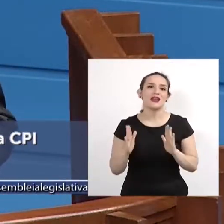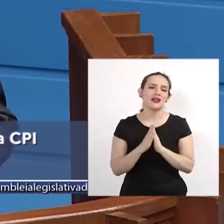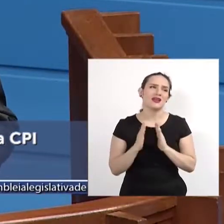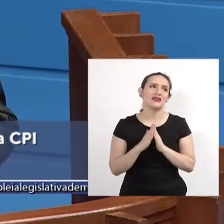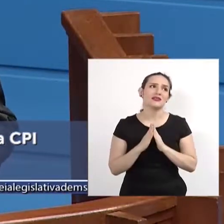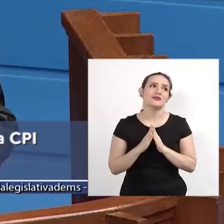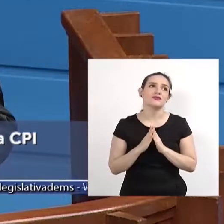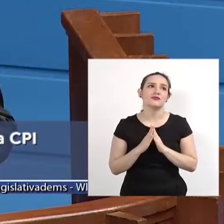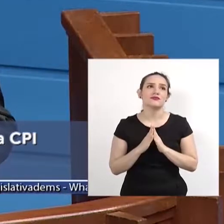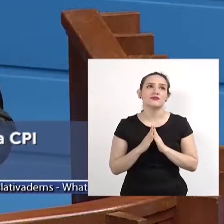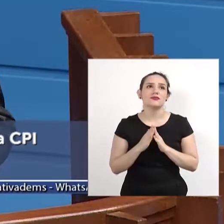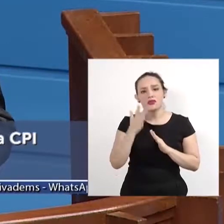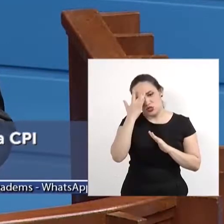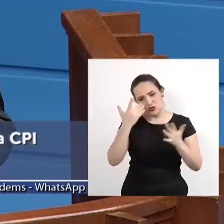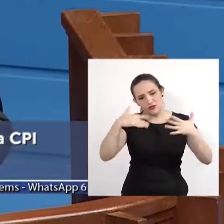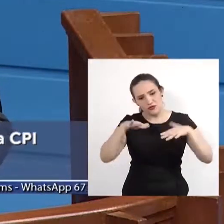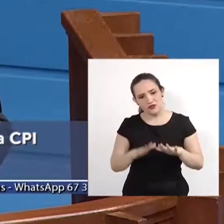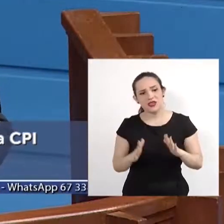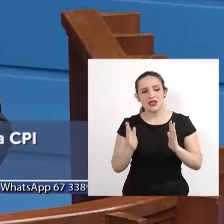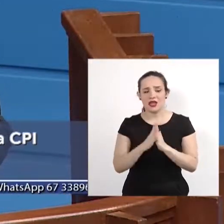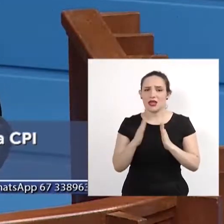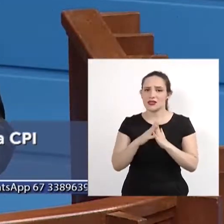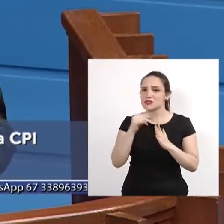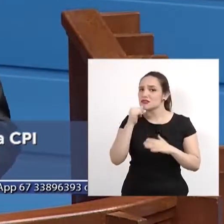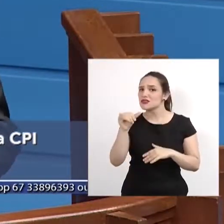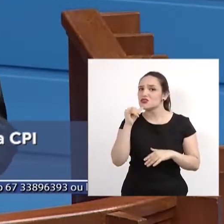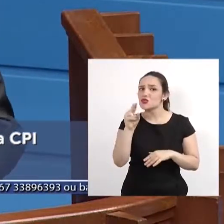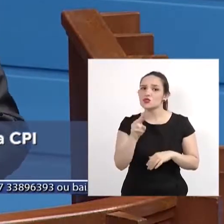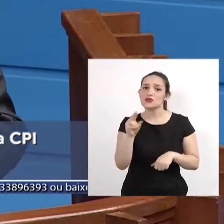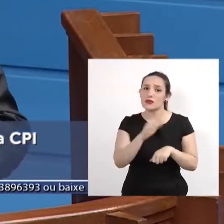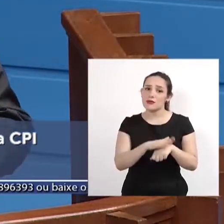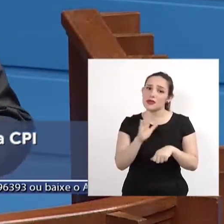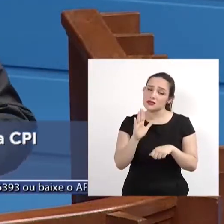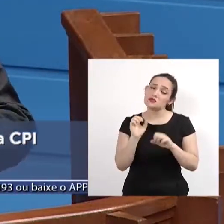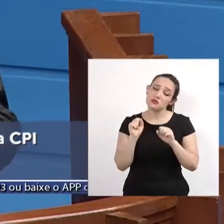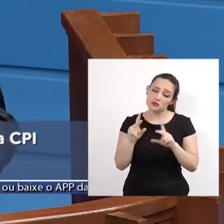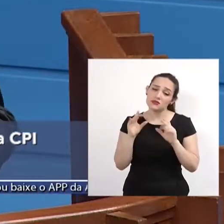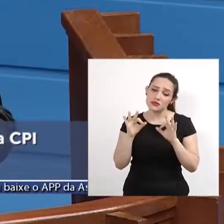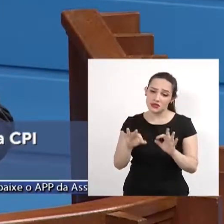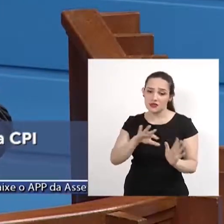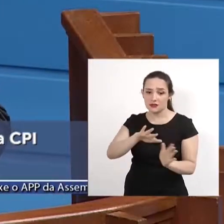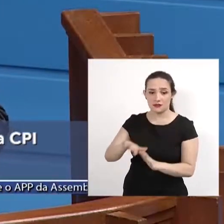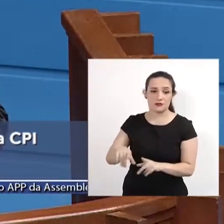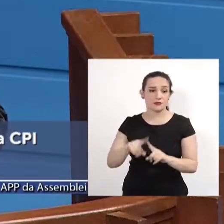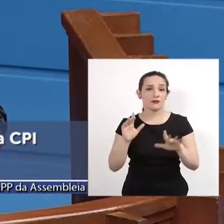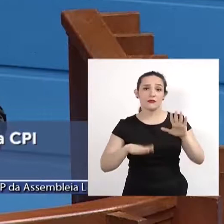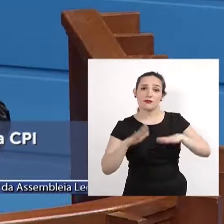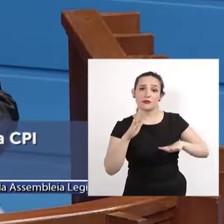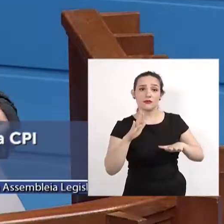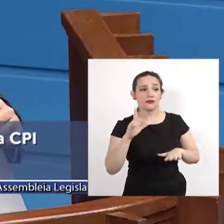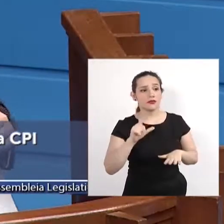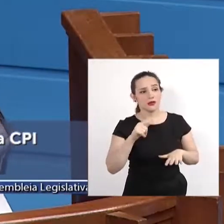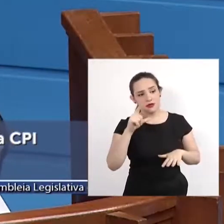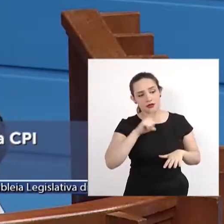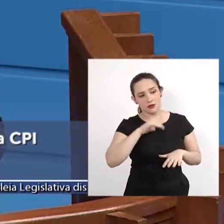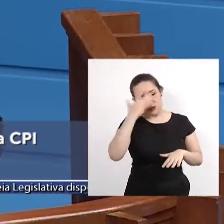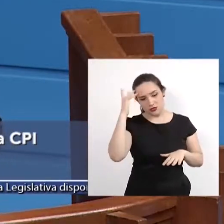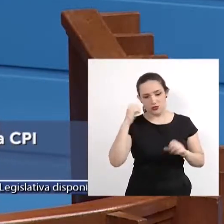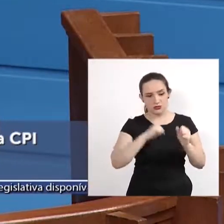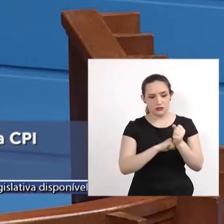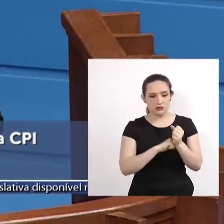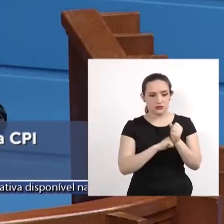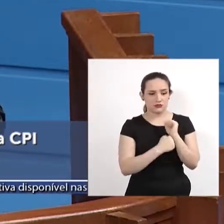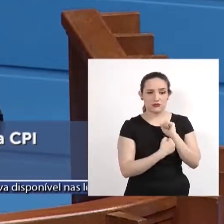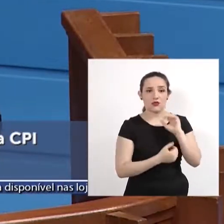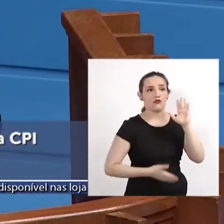energia, são alegações corretas. Mas nós tivemos casos de pessoas que trancaram as suas casas, desligaram tudo e foram para